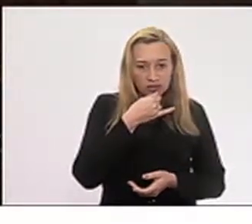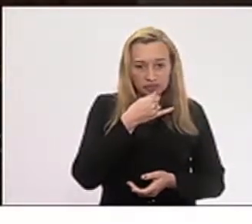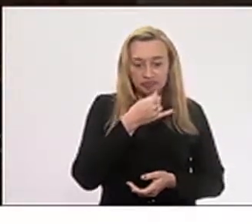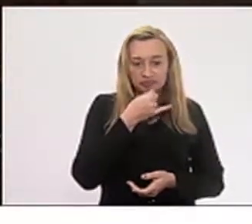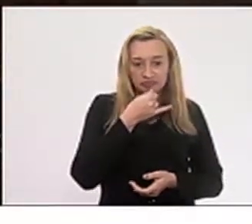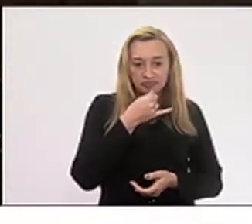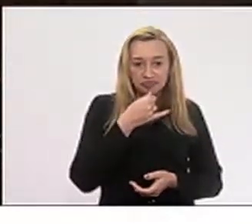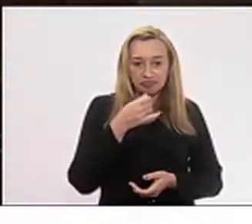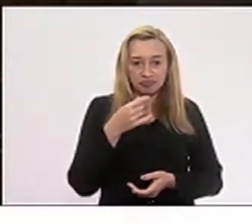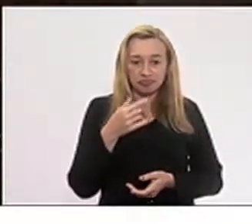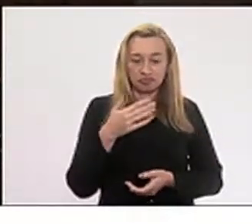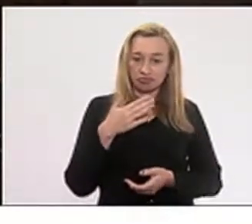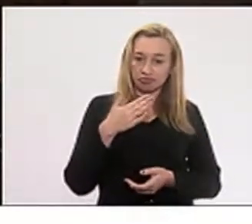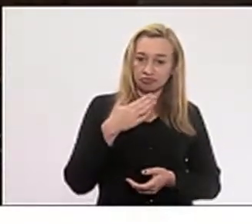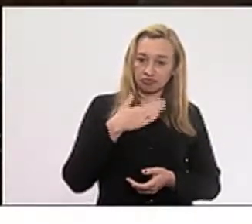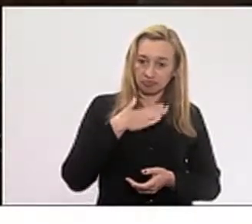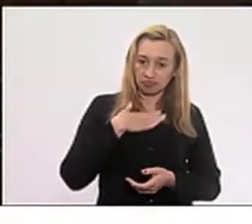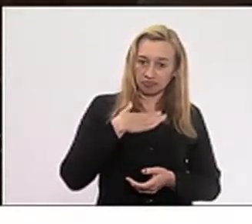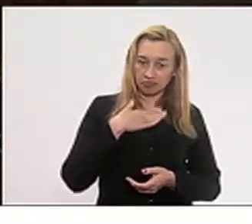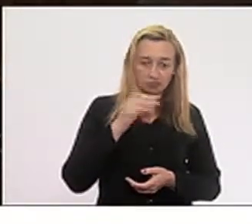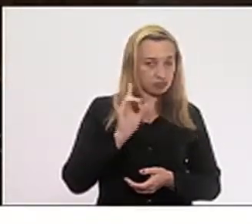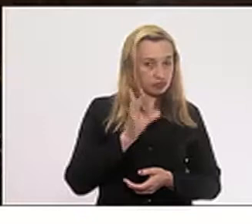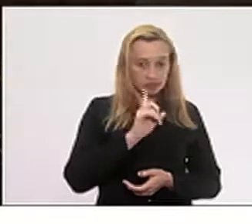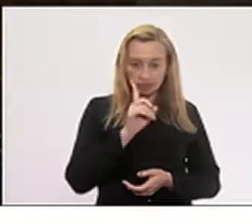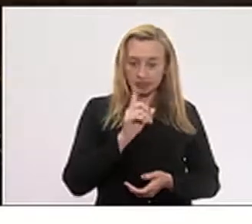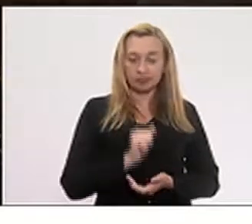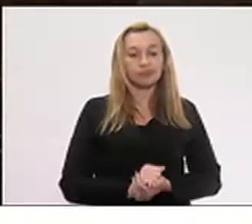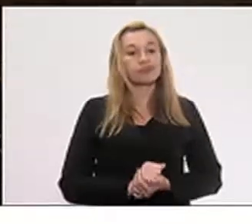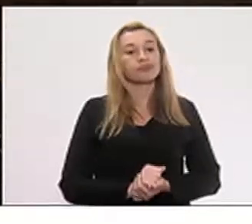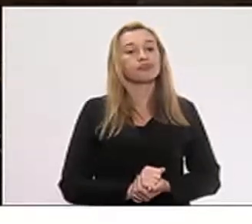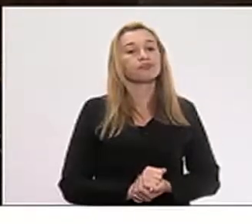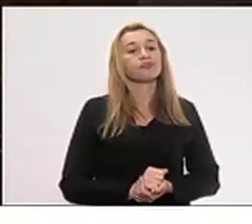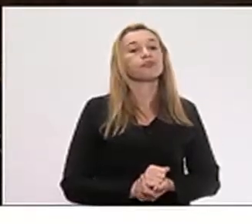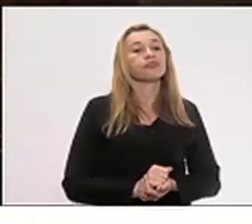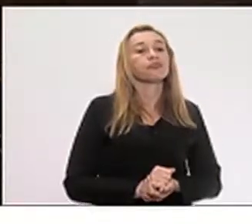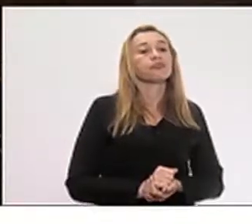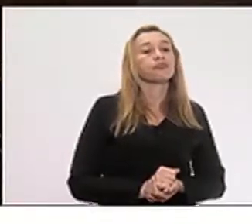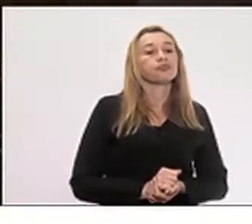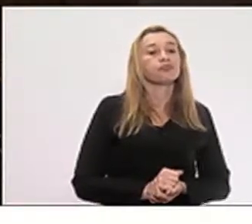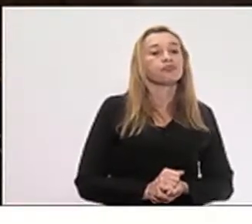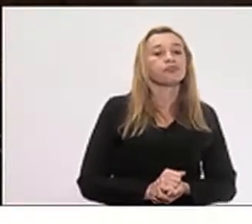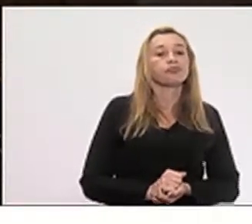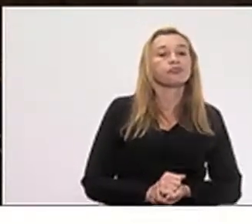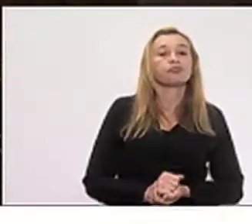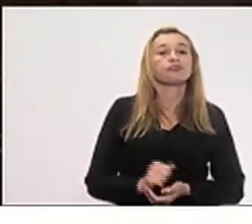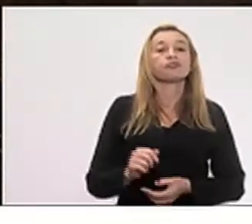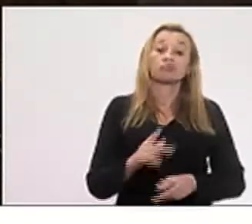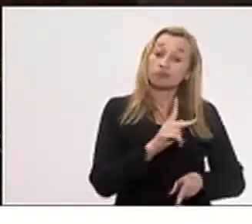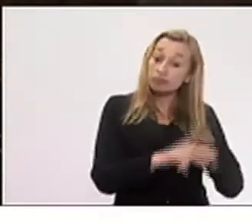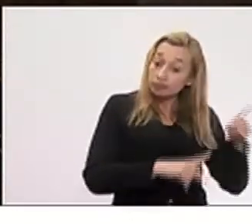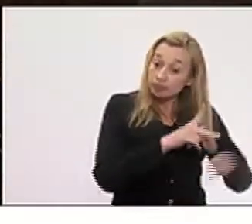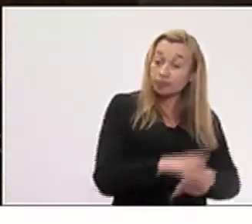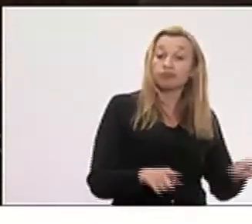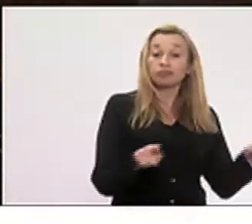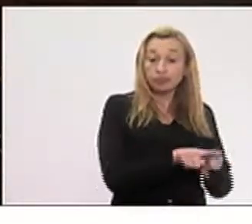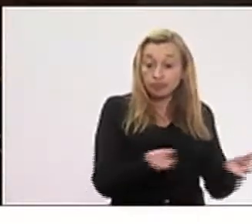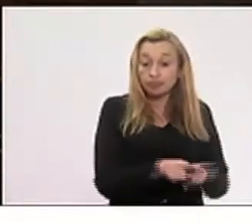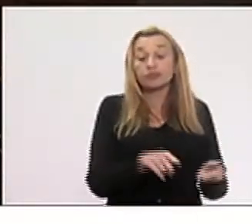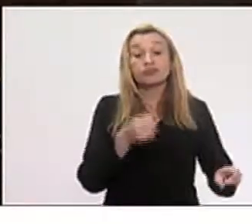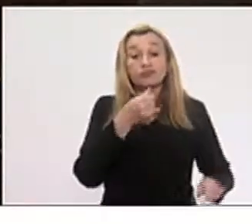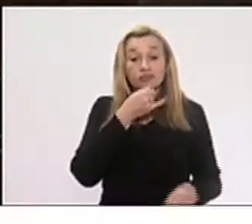está ocupando a tribuna atualmente, é objeto de lamentações por parte da sociedade como um todo que está lá